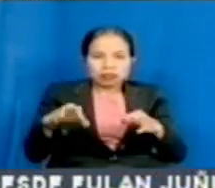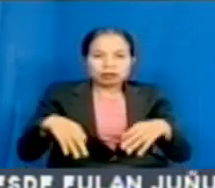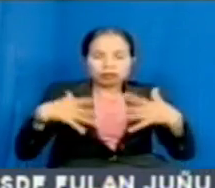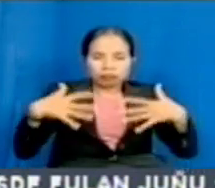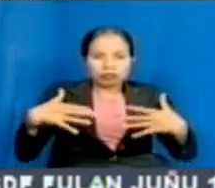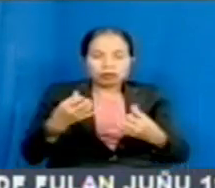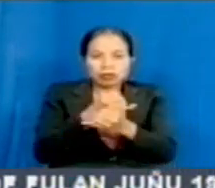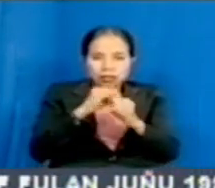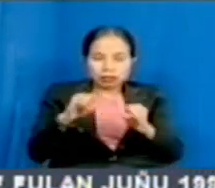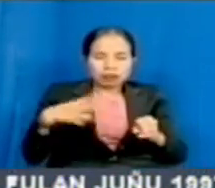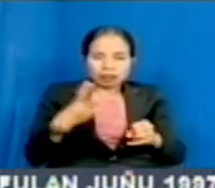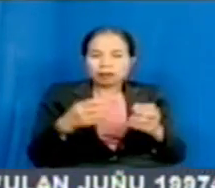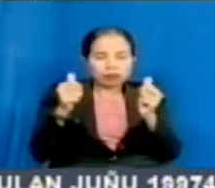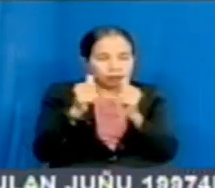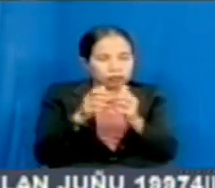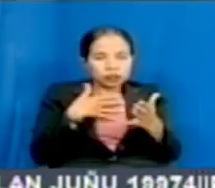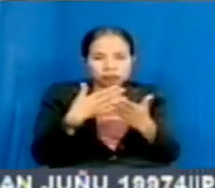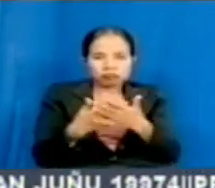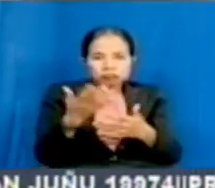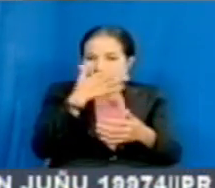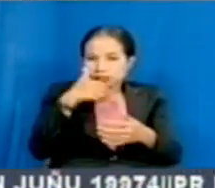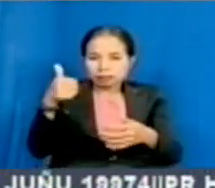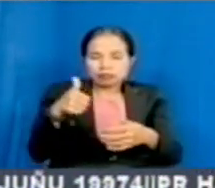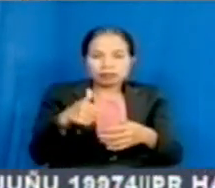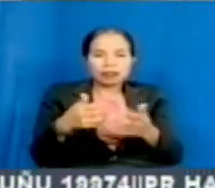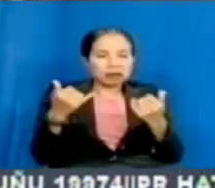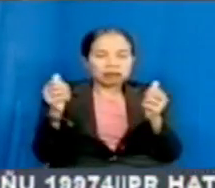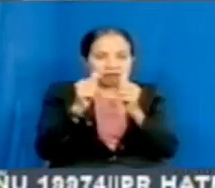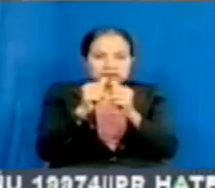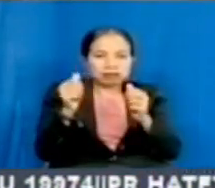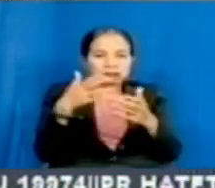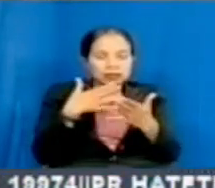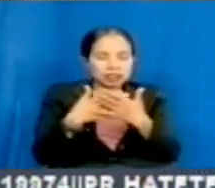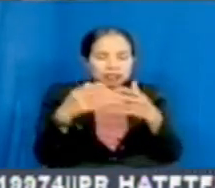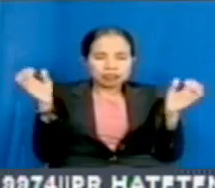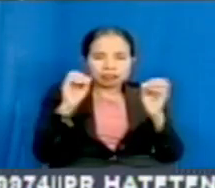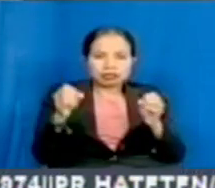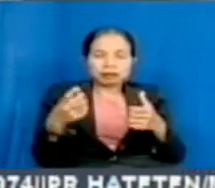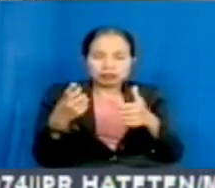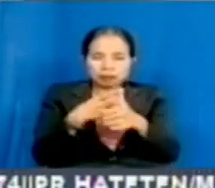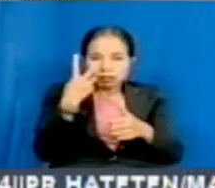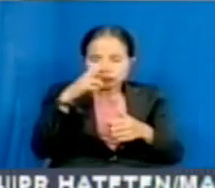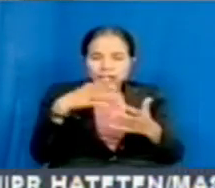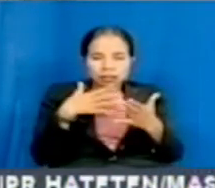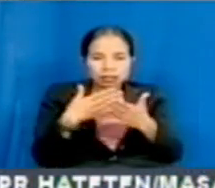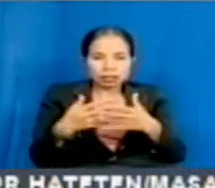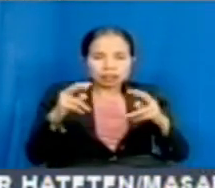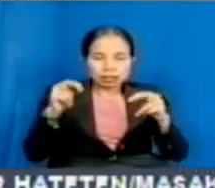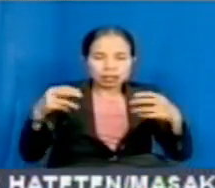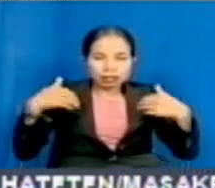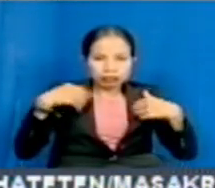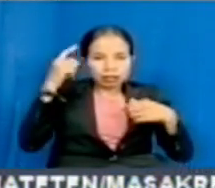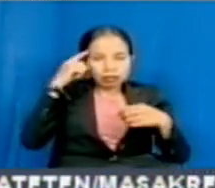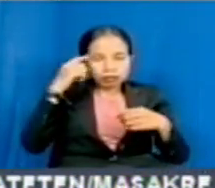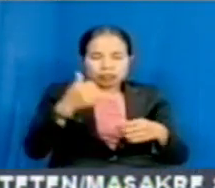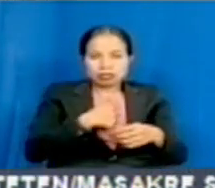minha unidade em casa. Agora, estaria unidade quase lá. Olha, unidade, primeiro, estaria unidade, tem que ser moço, e tem a consciência, e